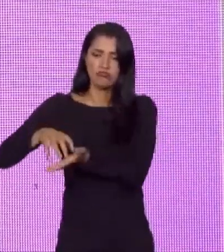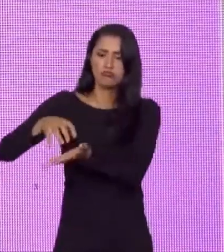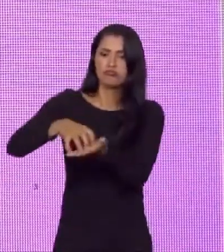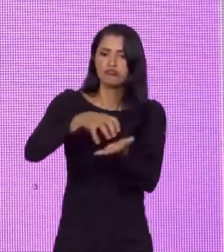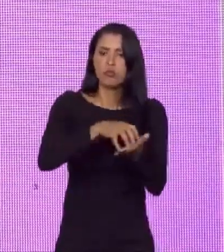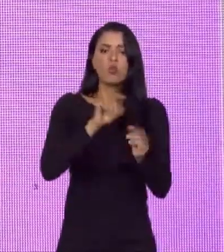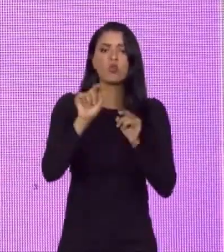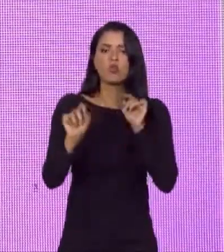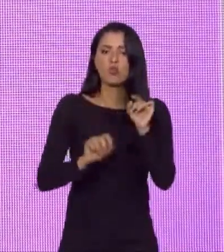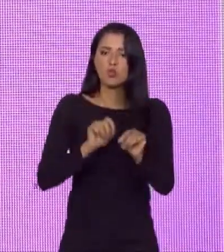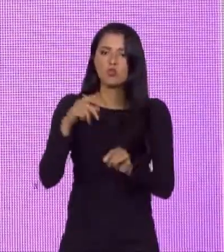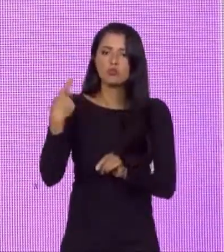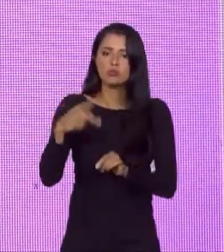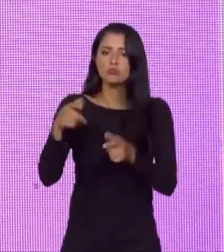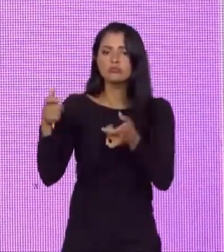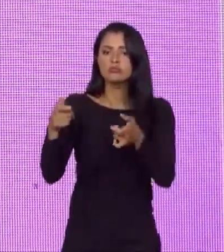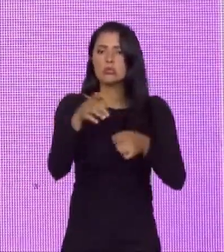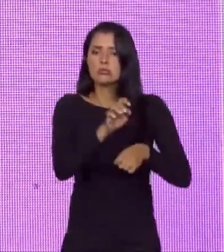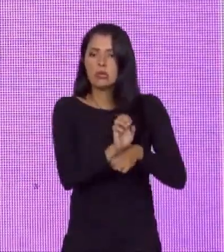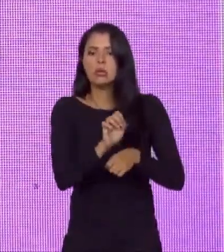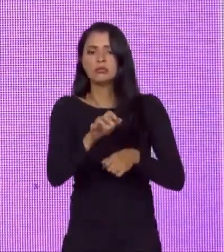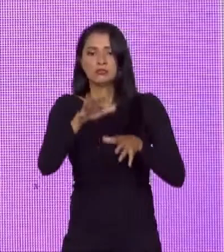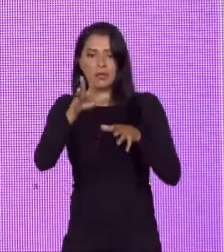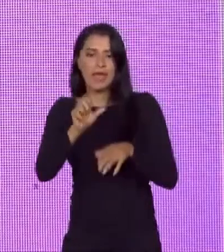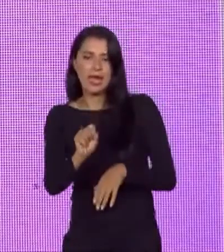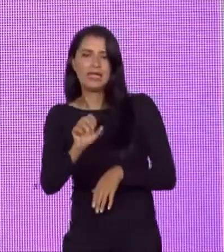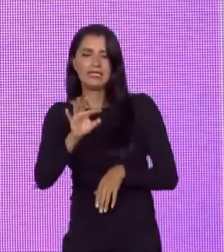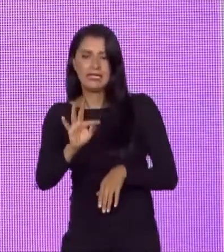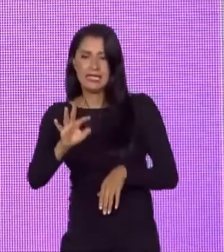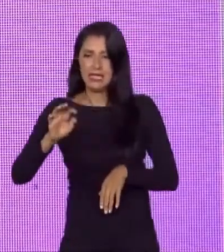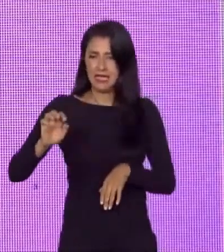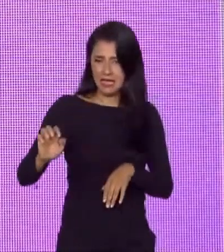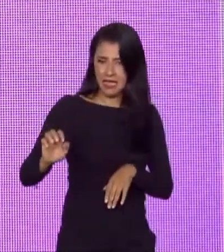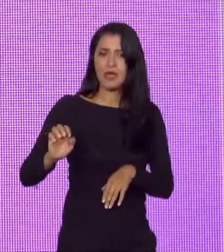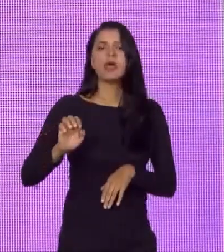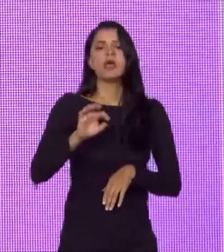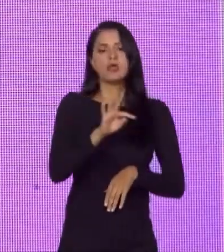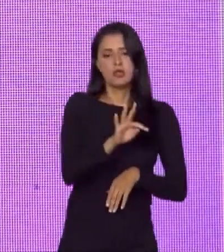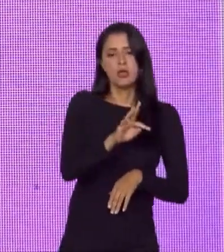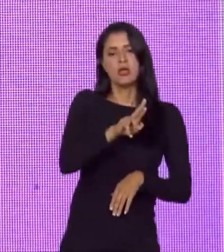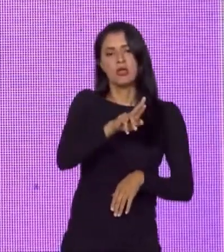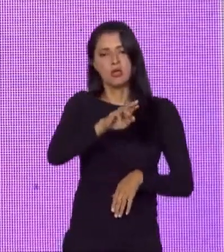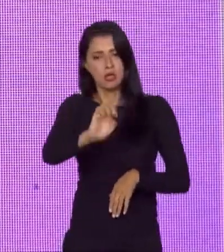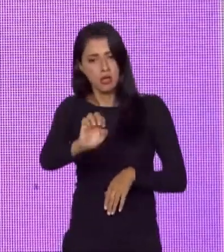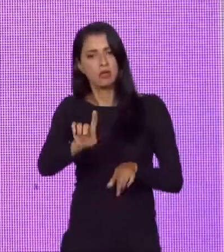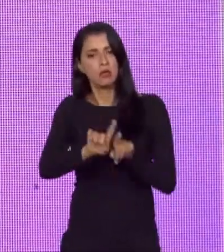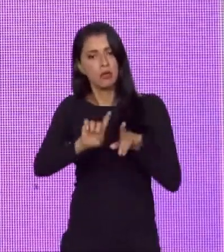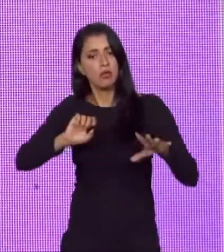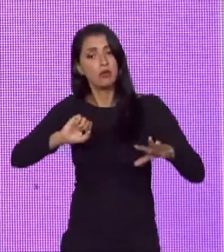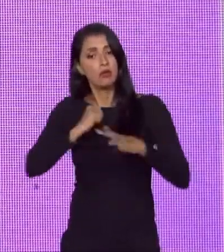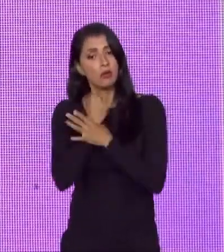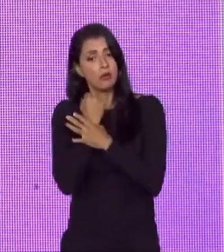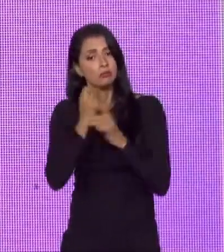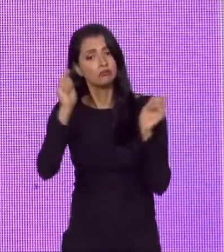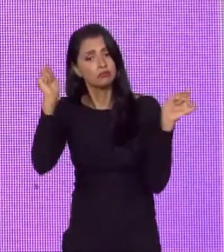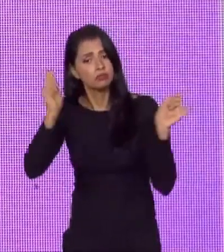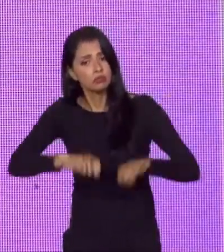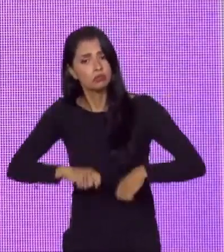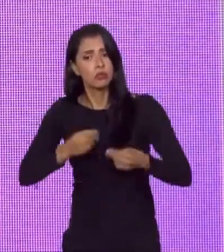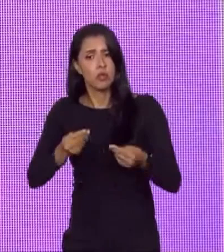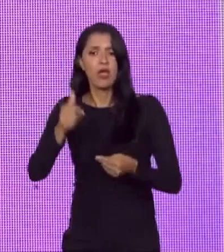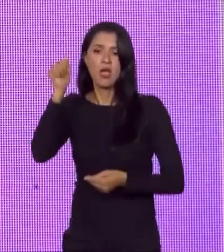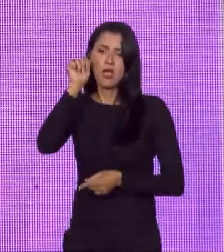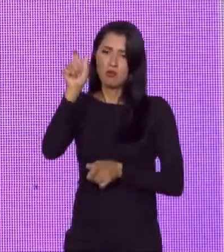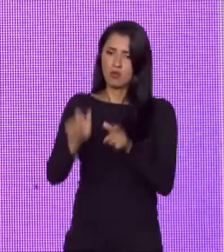as instituições de Estado, como o Tribunal Superior Eleitoral e os TREs, eles possam garantir condições para que